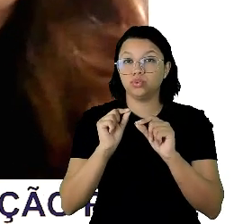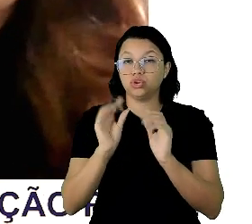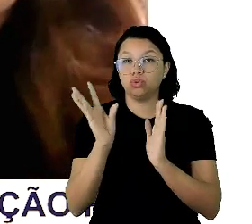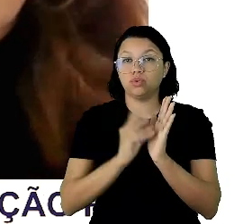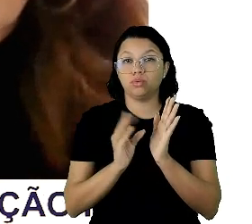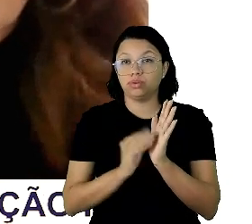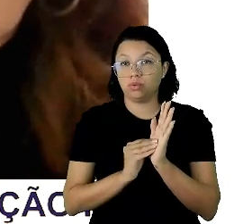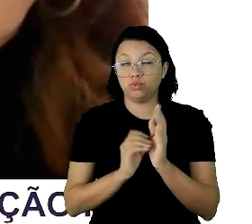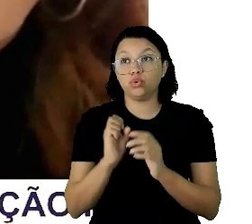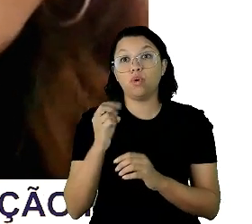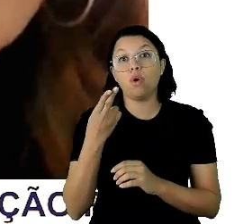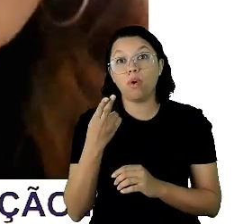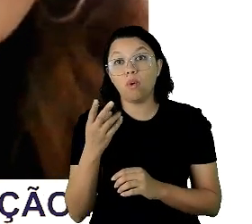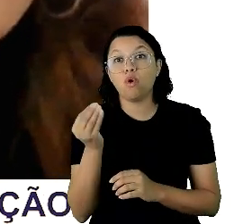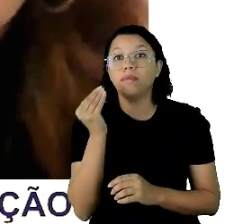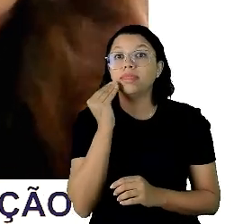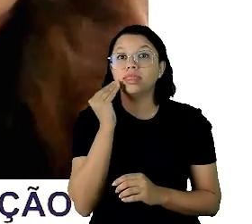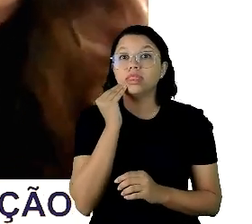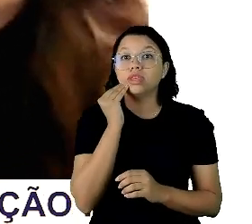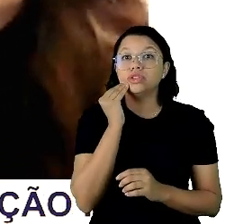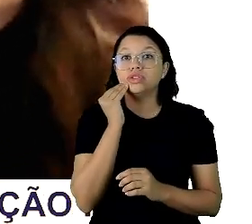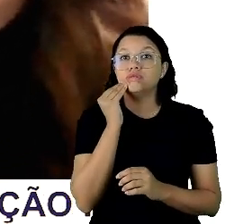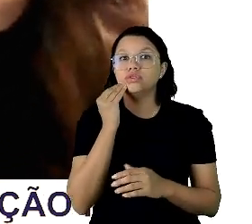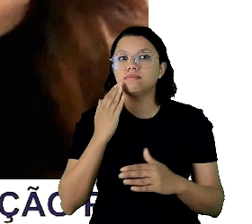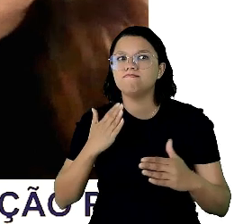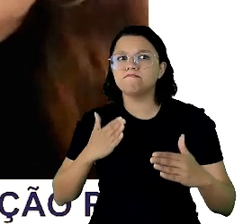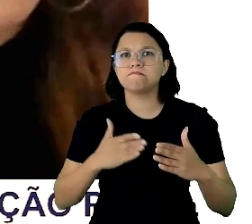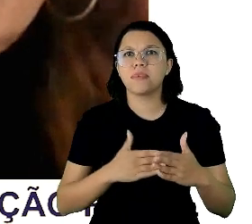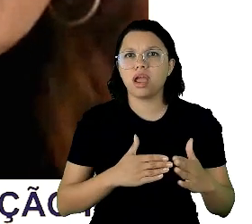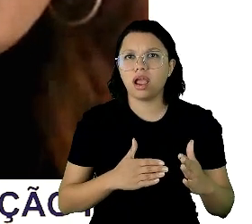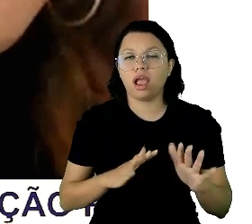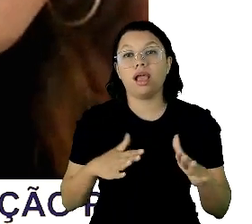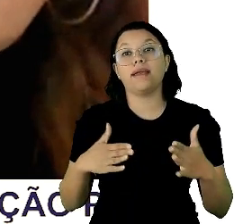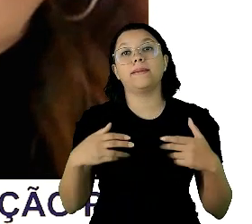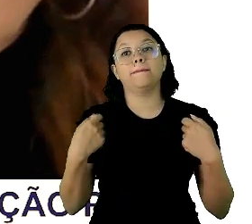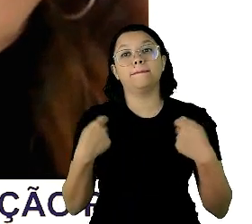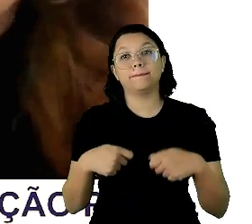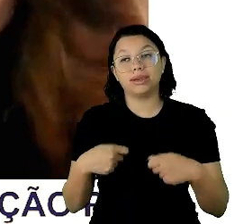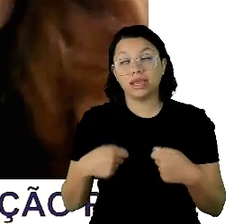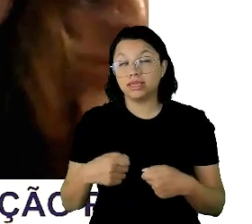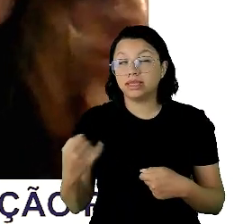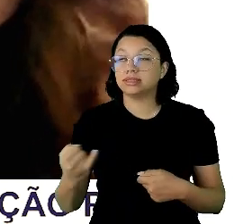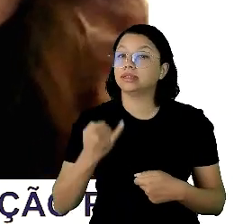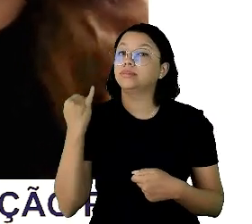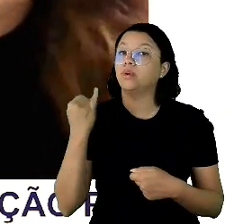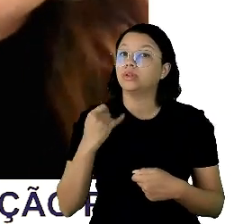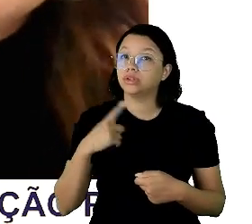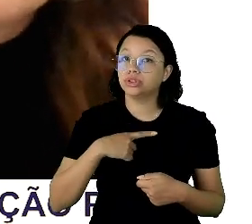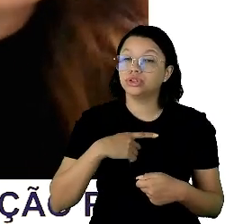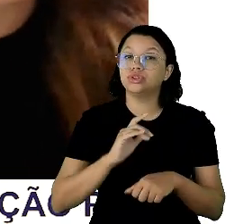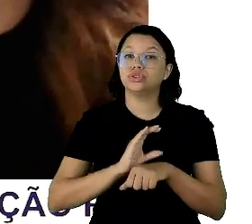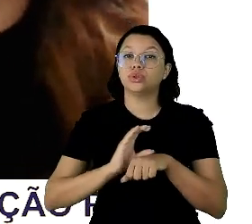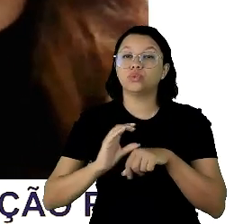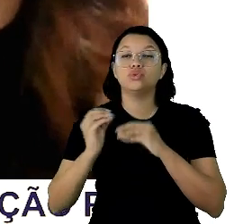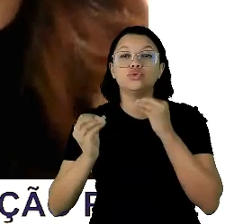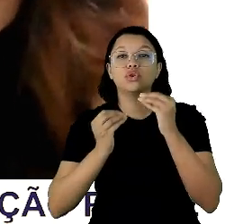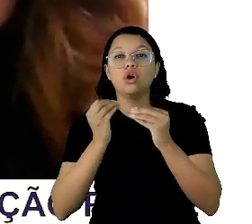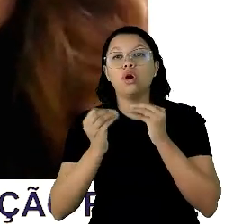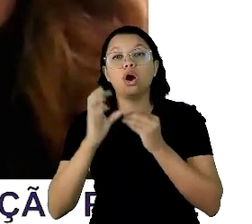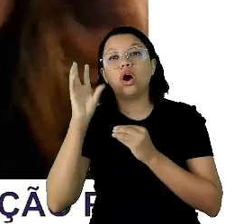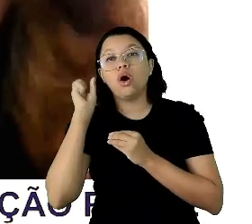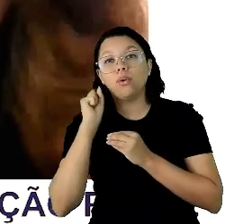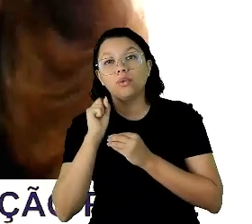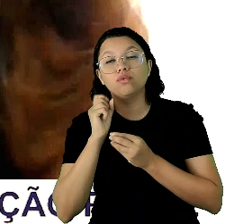eu acho muito importante que tenha cursos de como ouvir esse tipo de coisa, de como proceder em relação a esse tipo